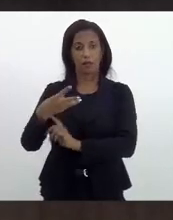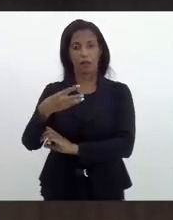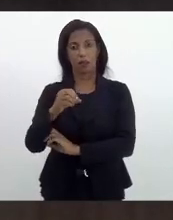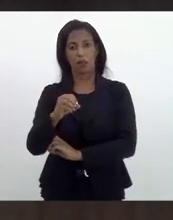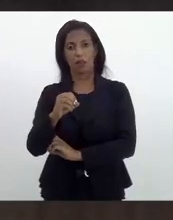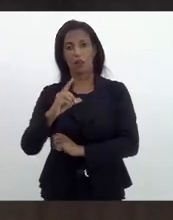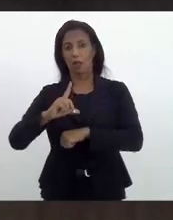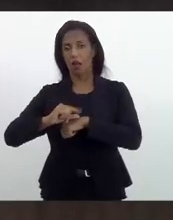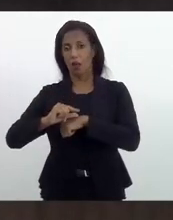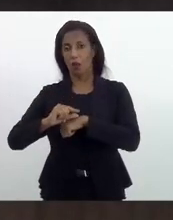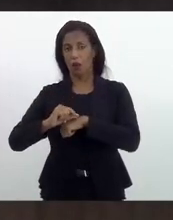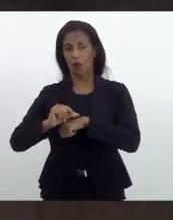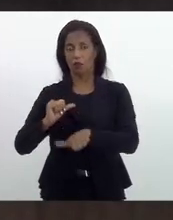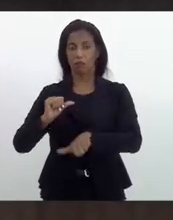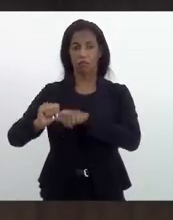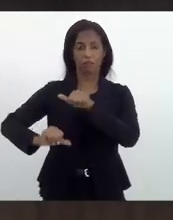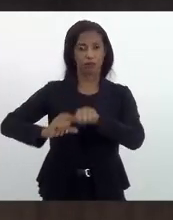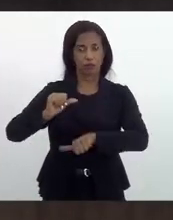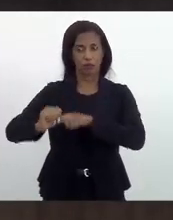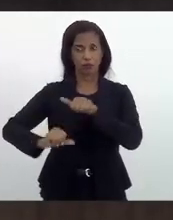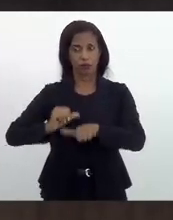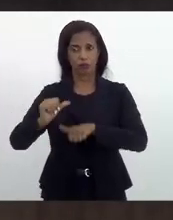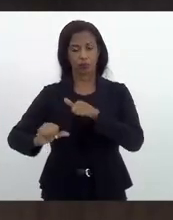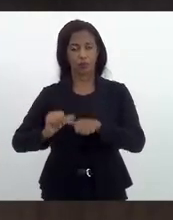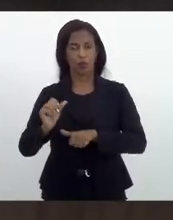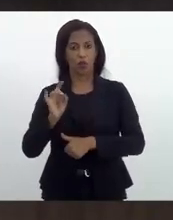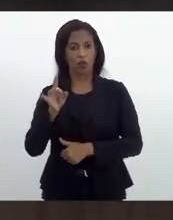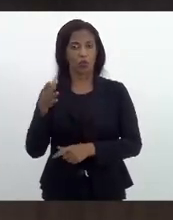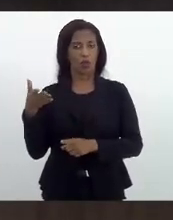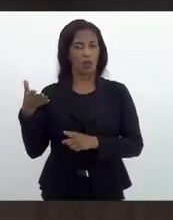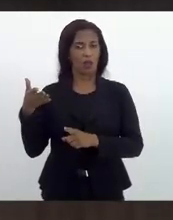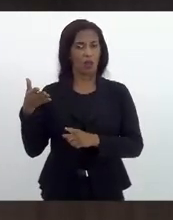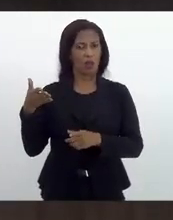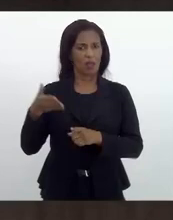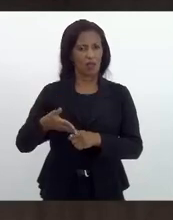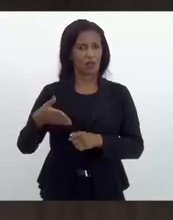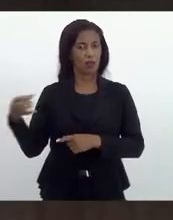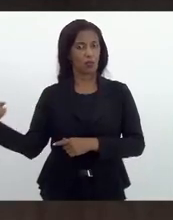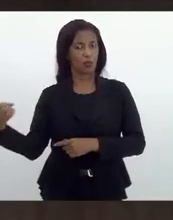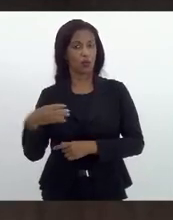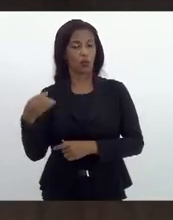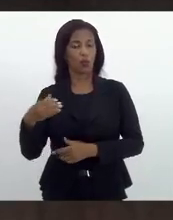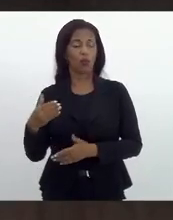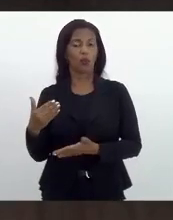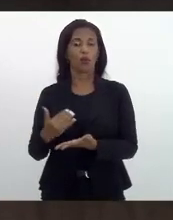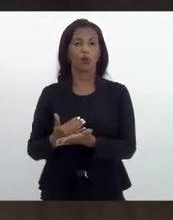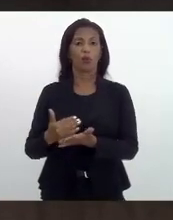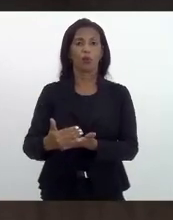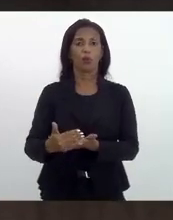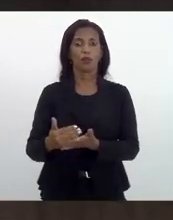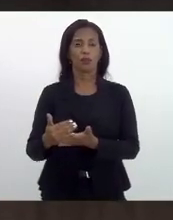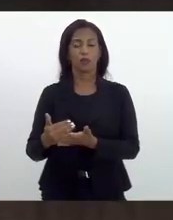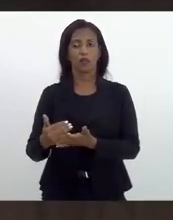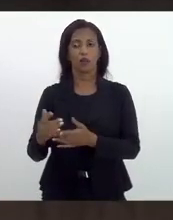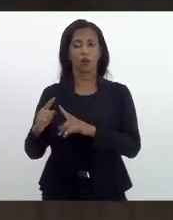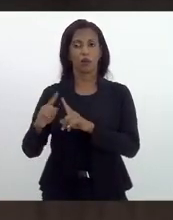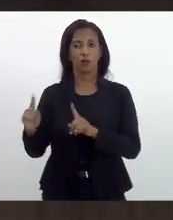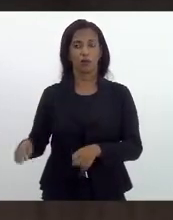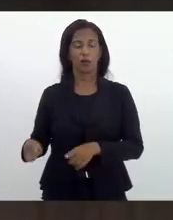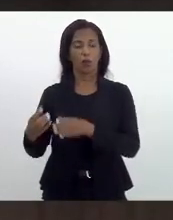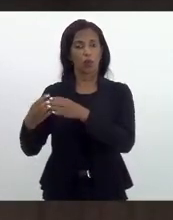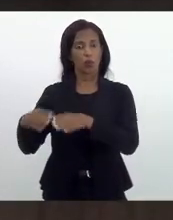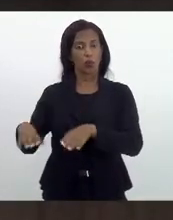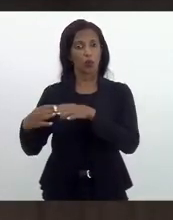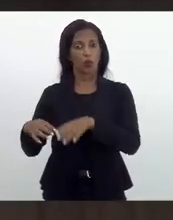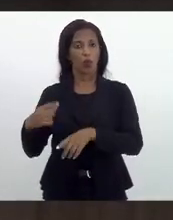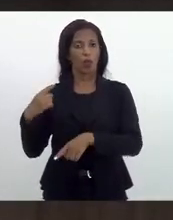e que a modificação somente afetará novos servidores que ingressarem no serviço público em concurso